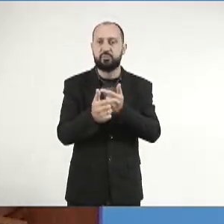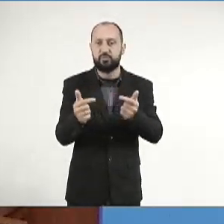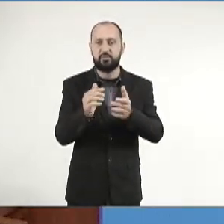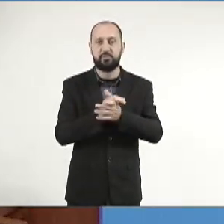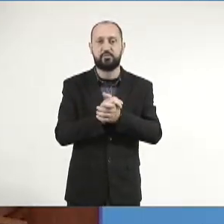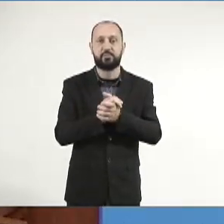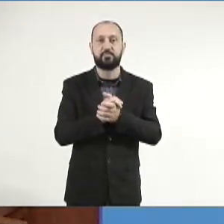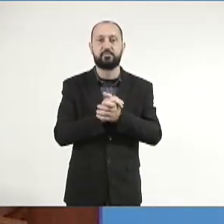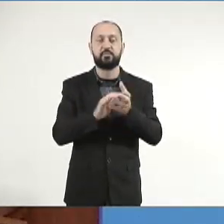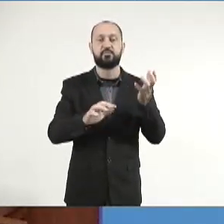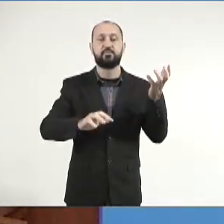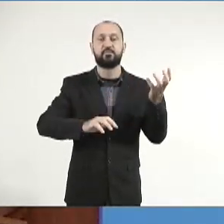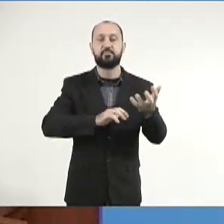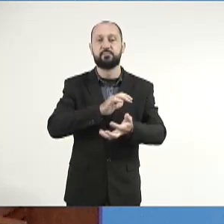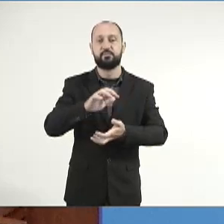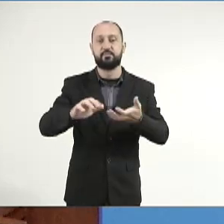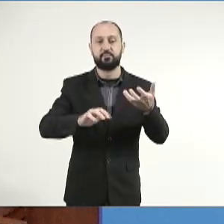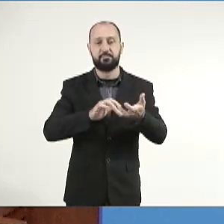verdadeira esculhambação,